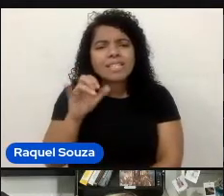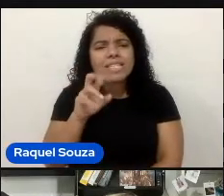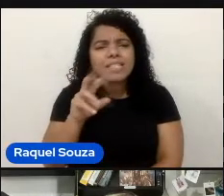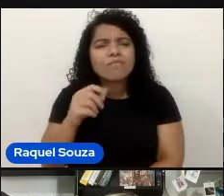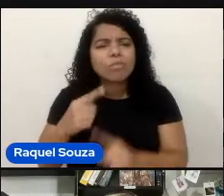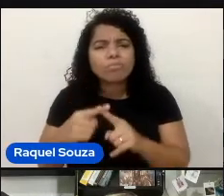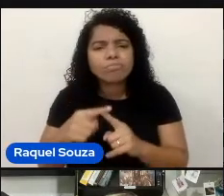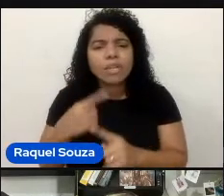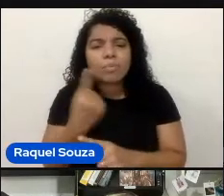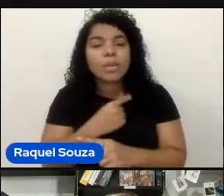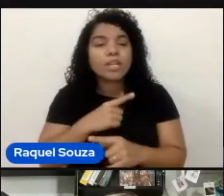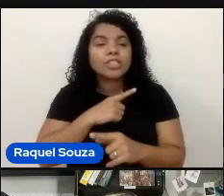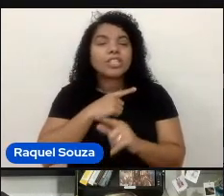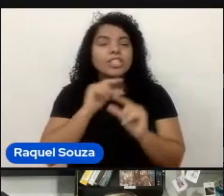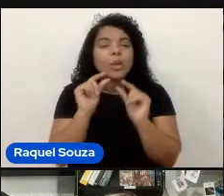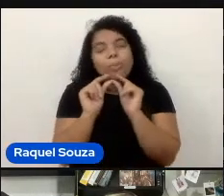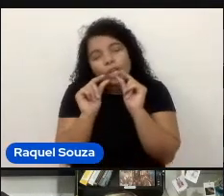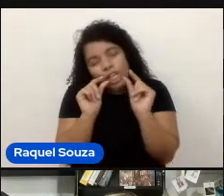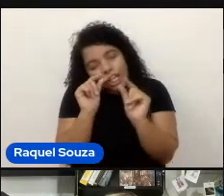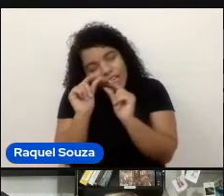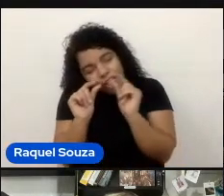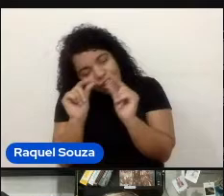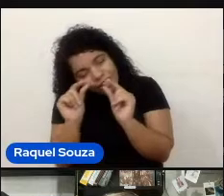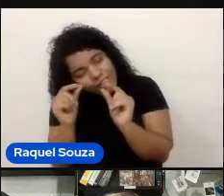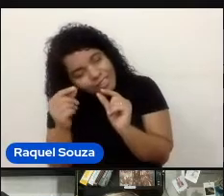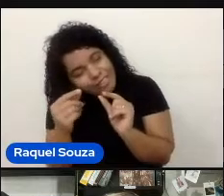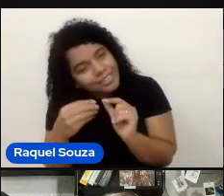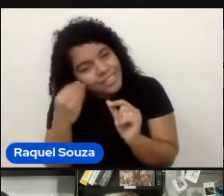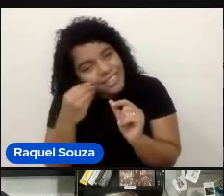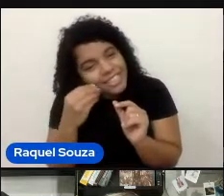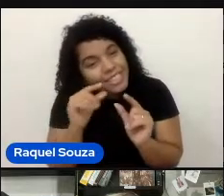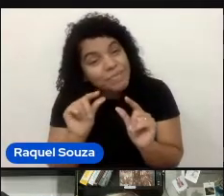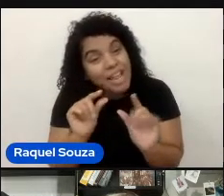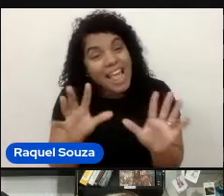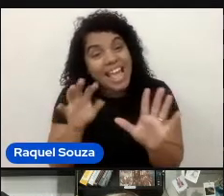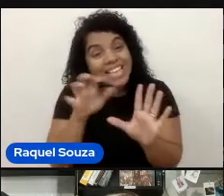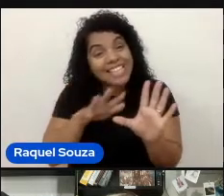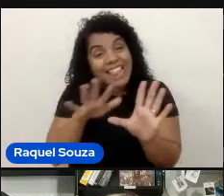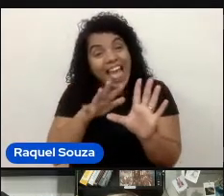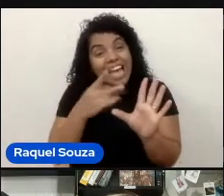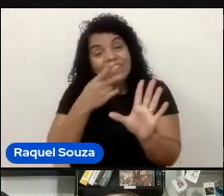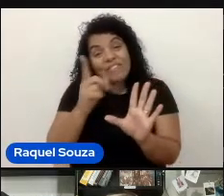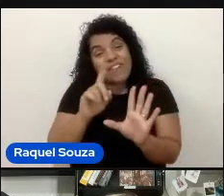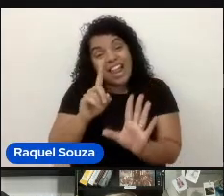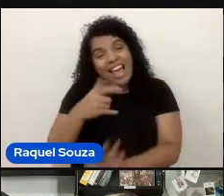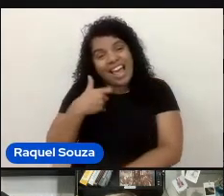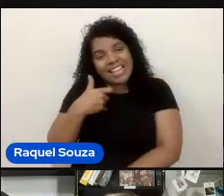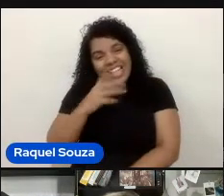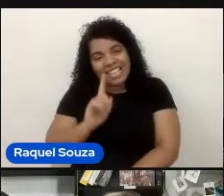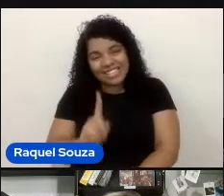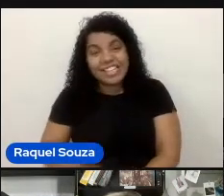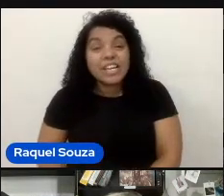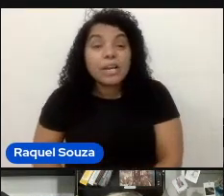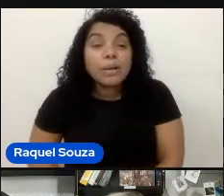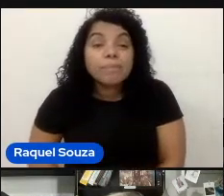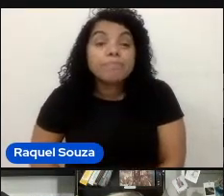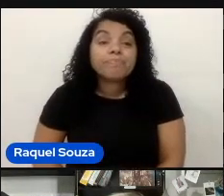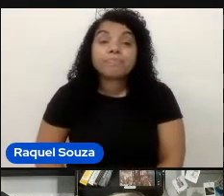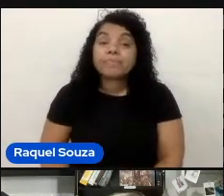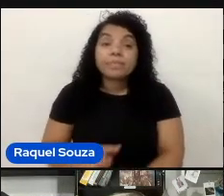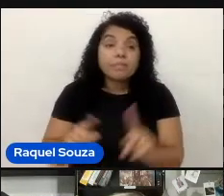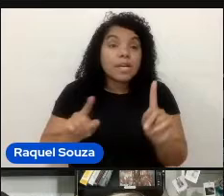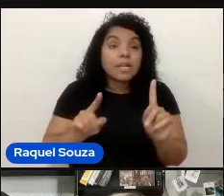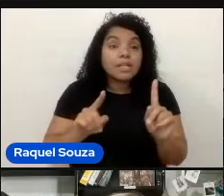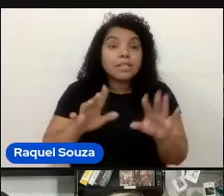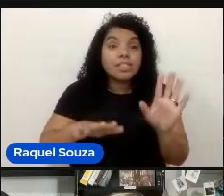aí tem bem pouquinho tempo de experiência na área, né, Rê? Não vamos entregar a idade, mas é muito difícil a gente chegar num cenário onde a gente